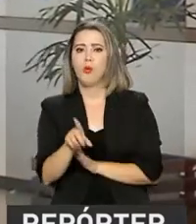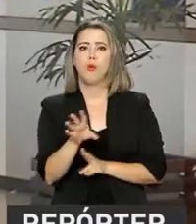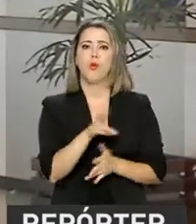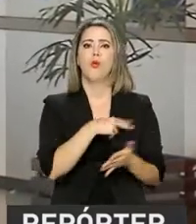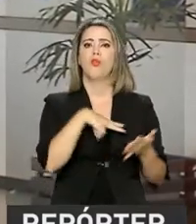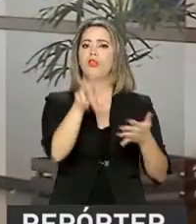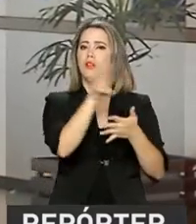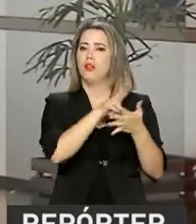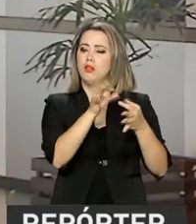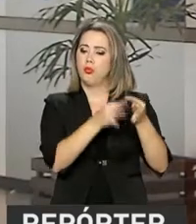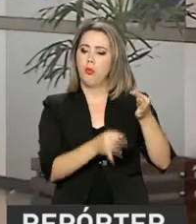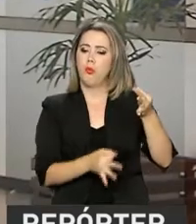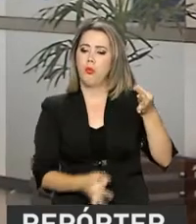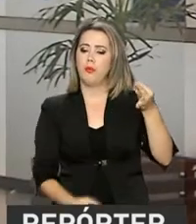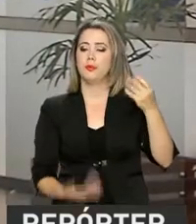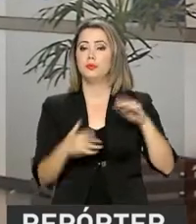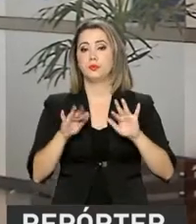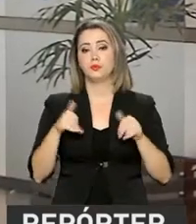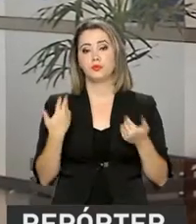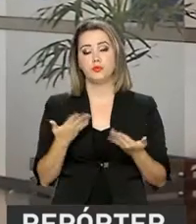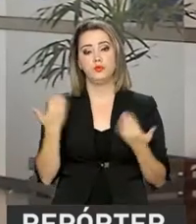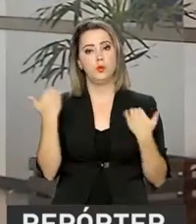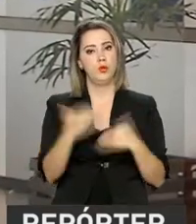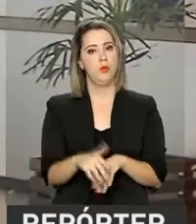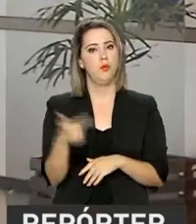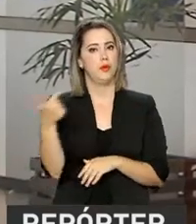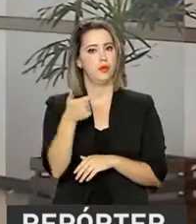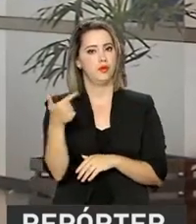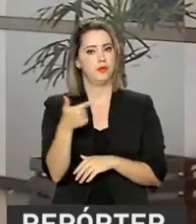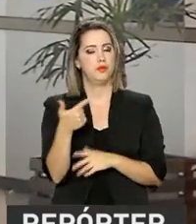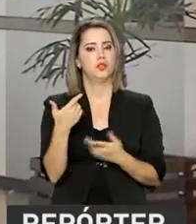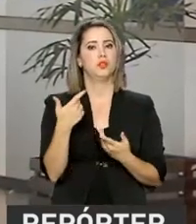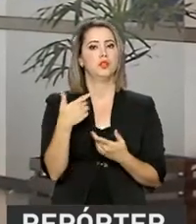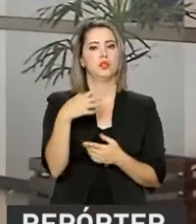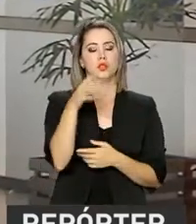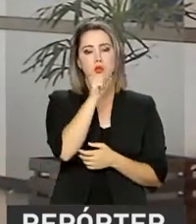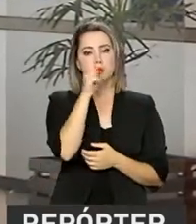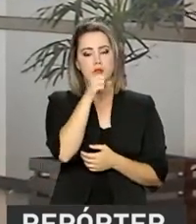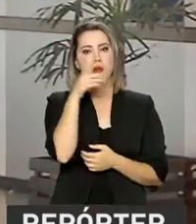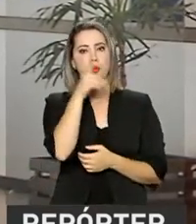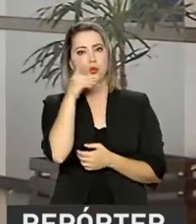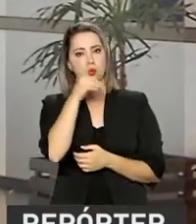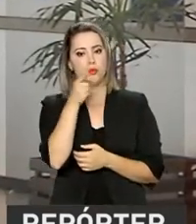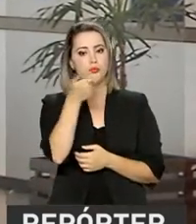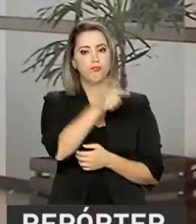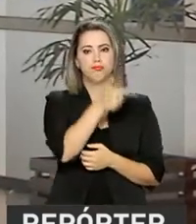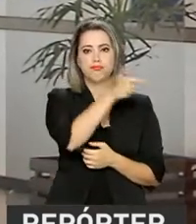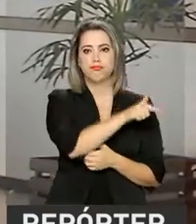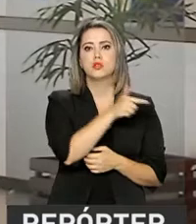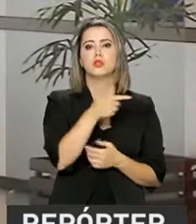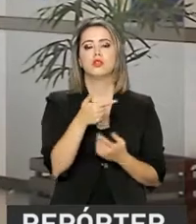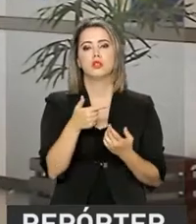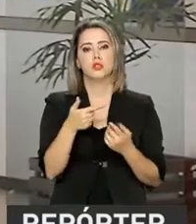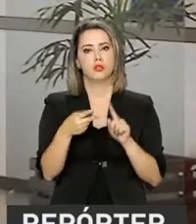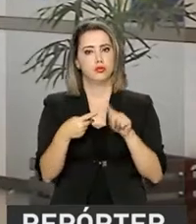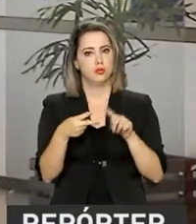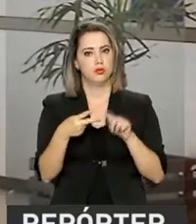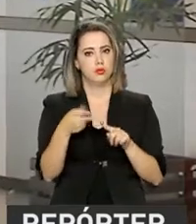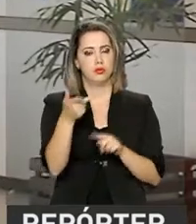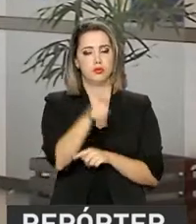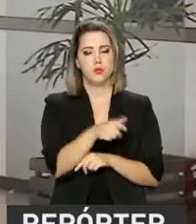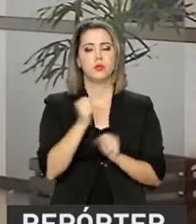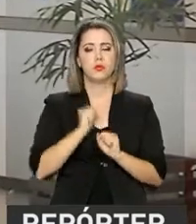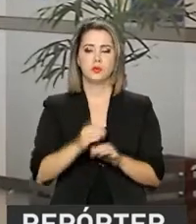longos então a prova sendo feito em dois finais de semanas distintas possibilita que o aluno vá um pouco mais tranqüilo um pouco mais descansados